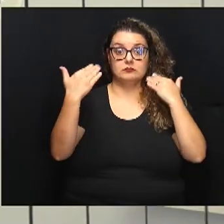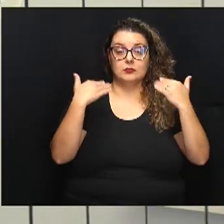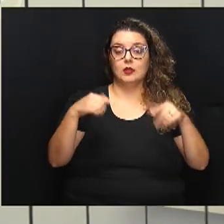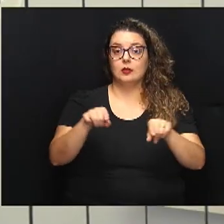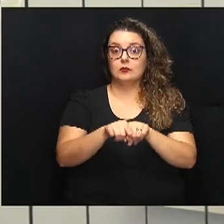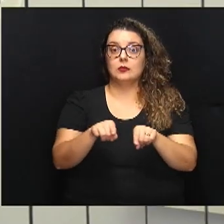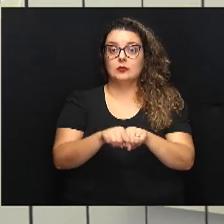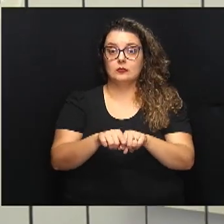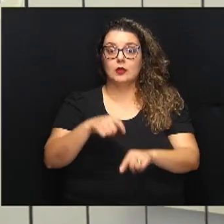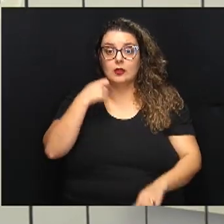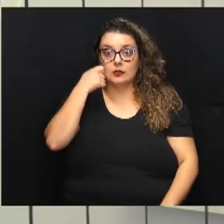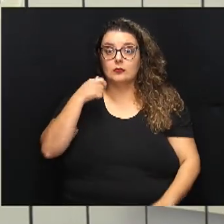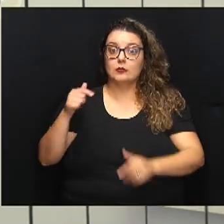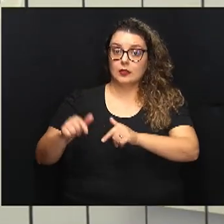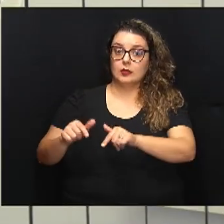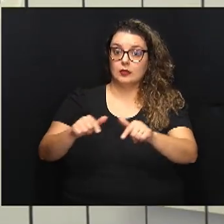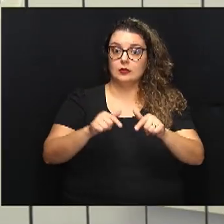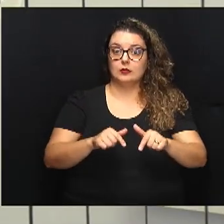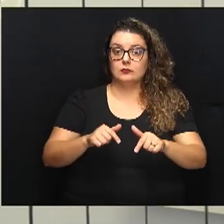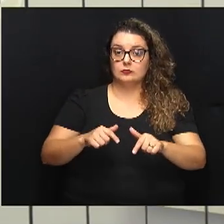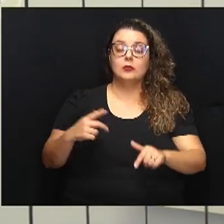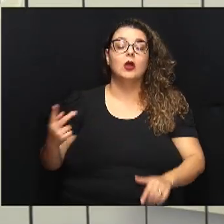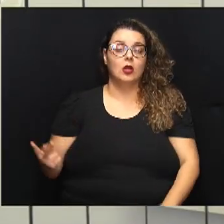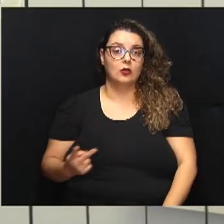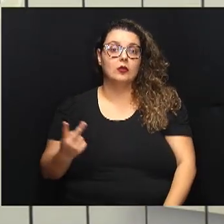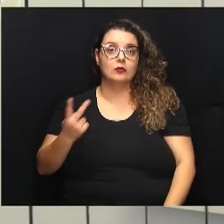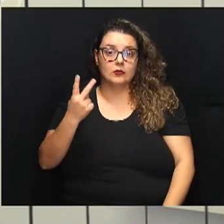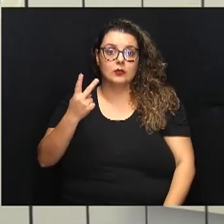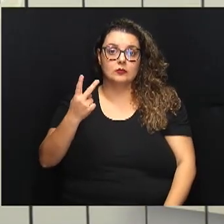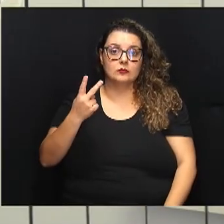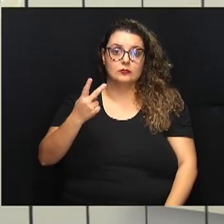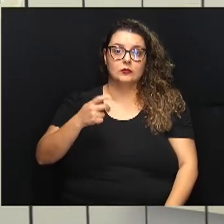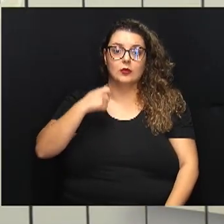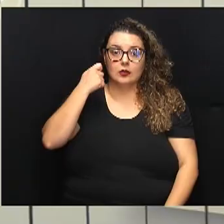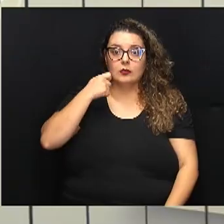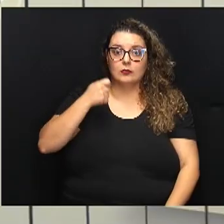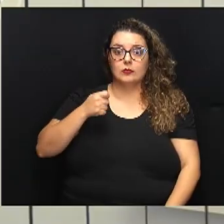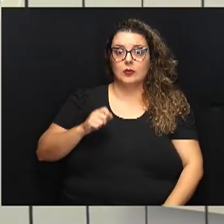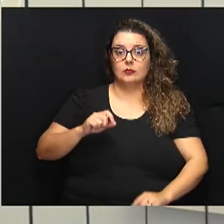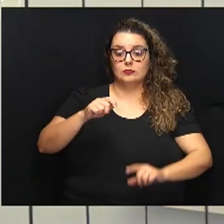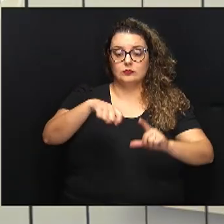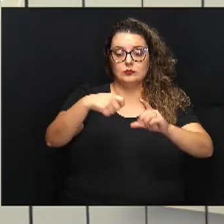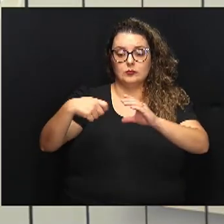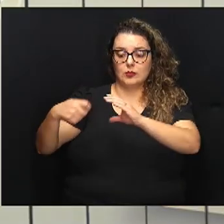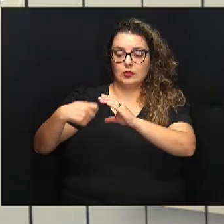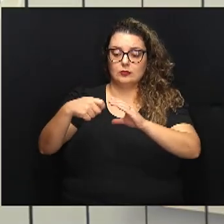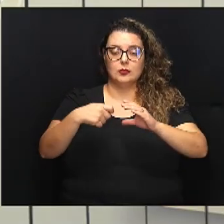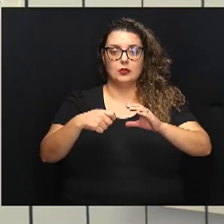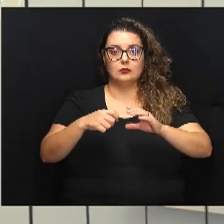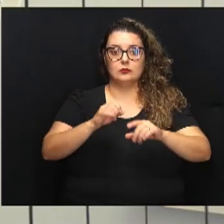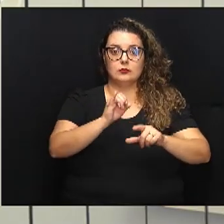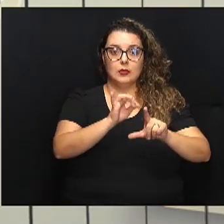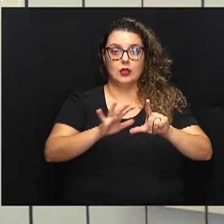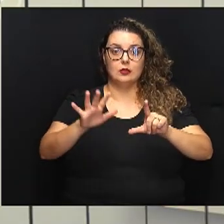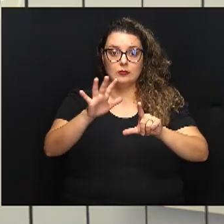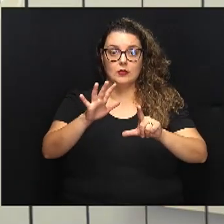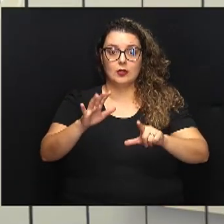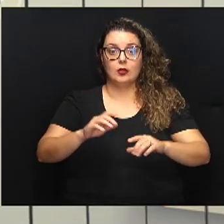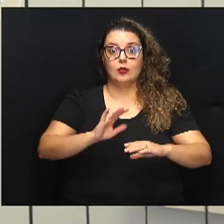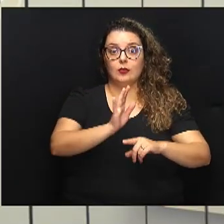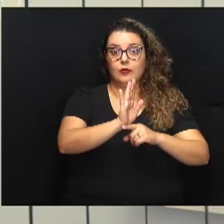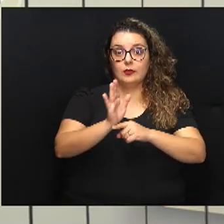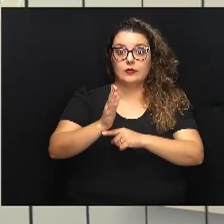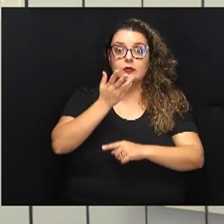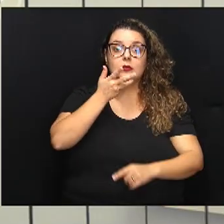também de artistas locais, valorizando o mercado audiovisual do interior. O filme infantil deve ser